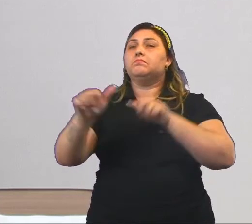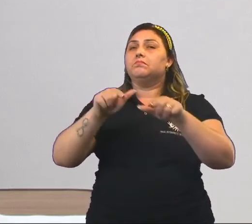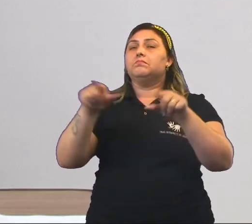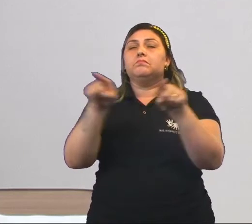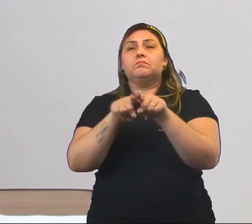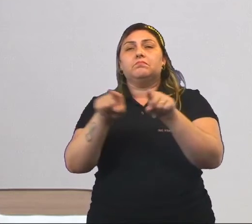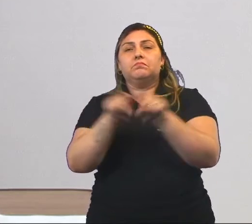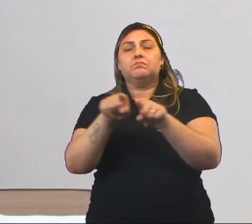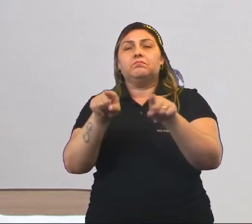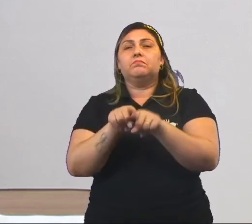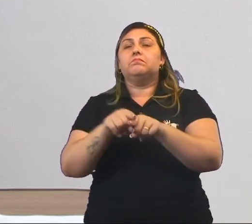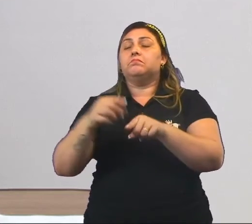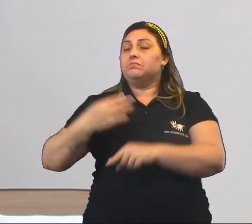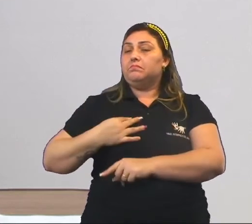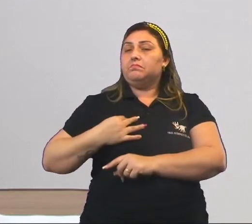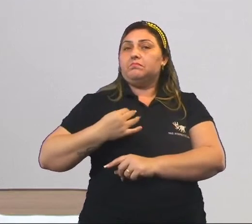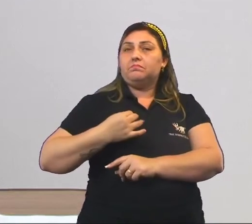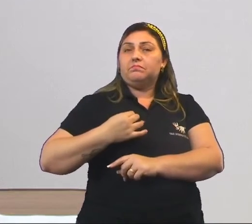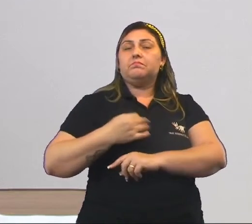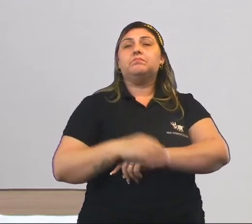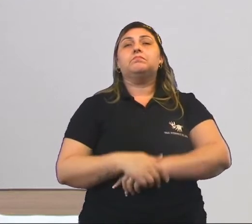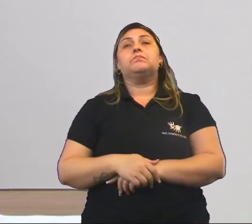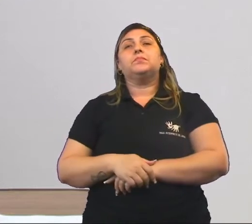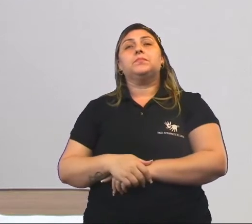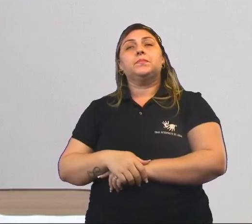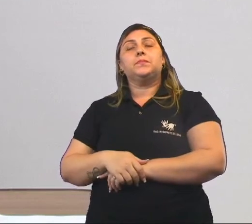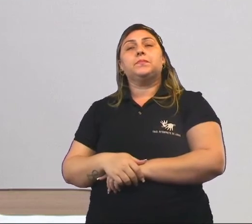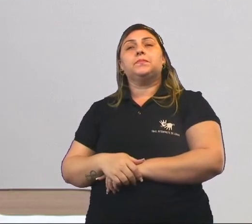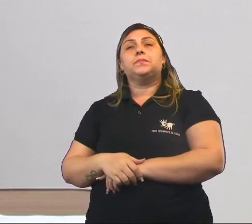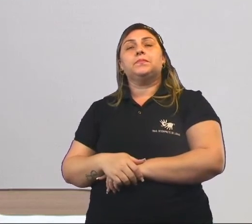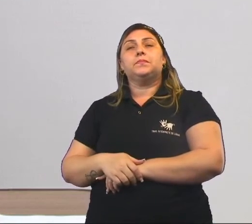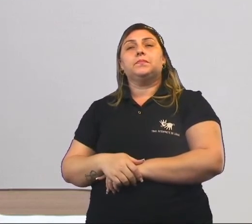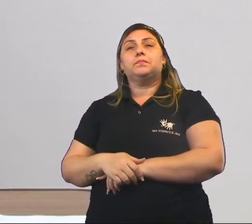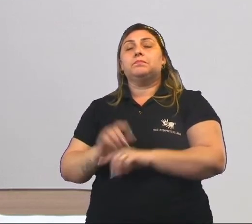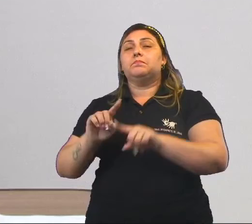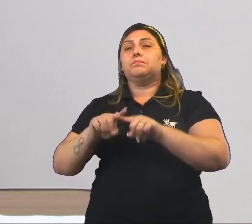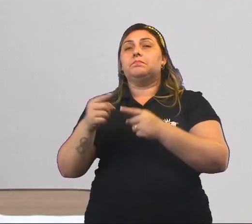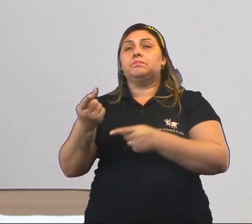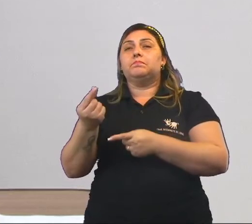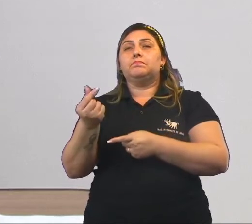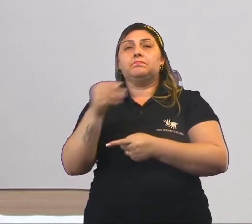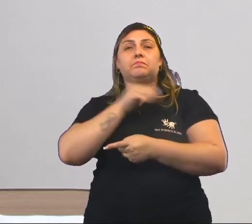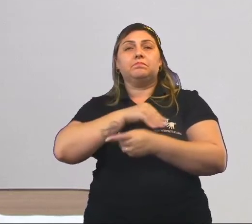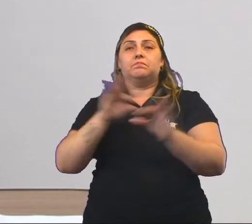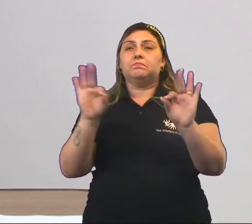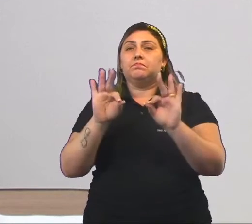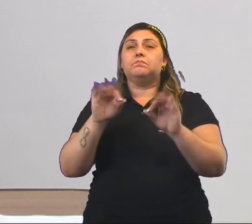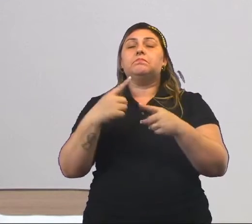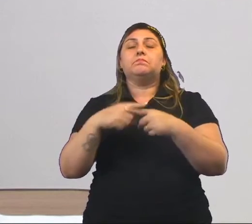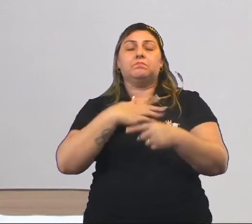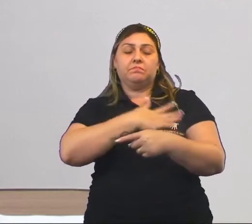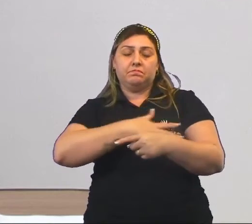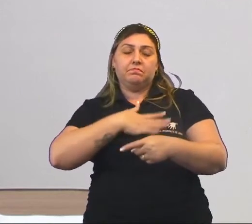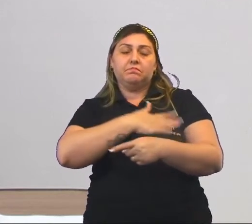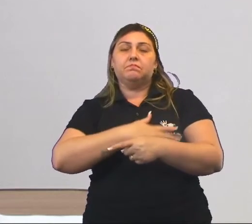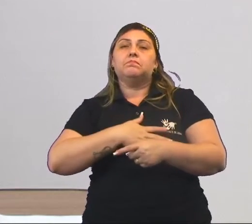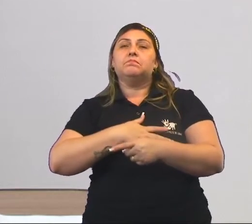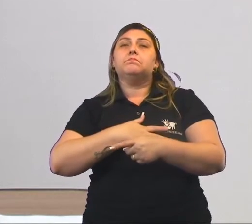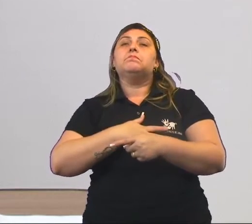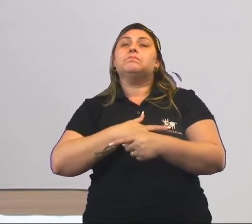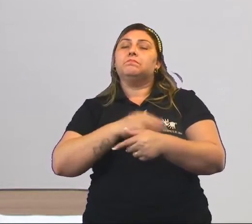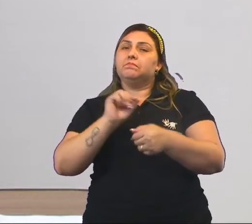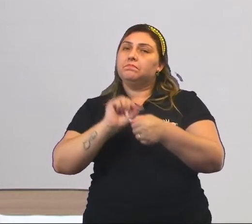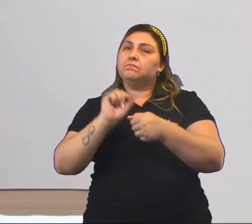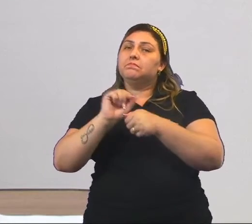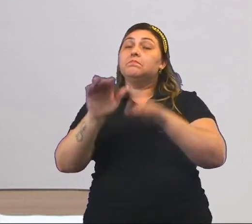trabalho também, um trabalho voluntário. Tá? Você exerce aquela função simplesmente por prazer de realizar aquilo ou ajudar,